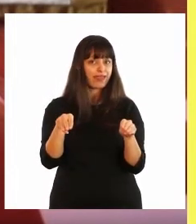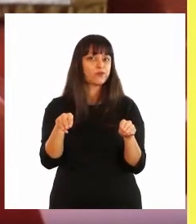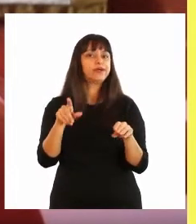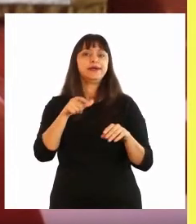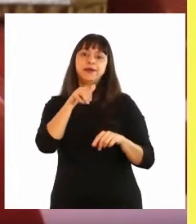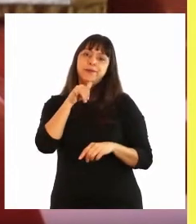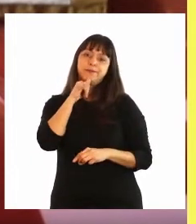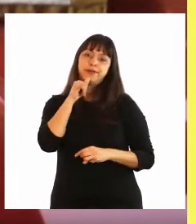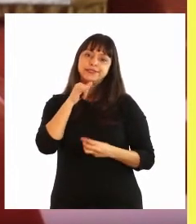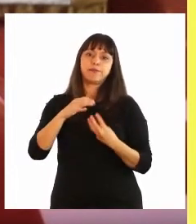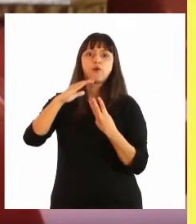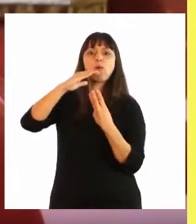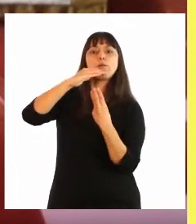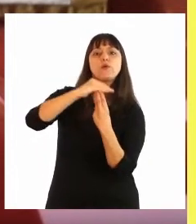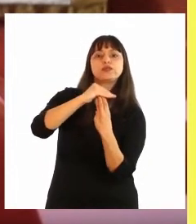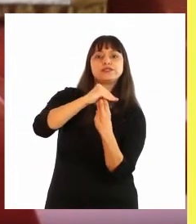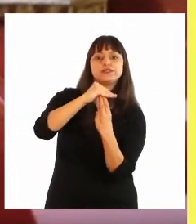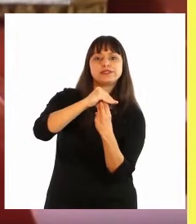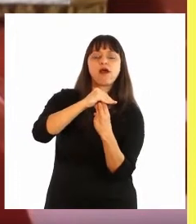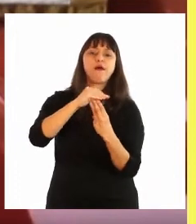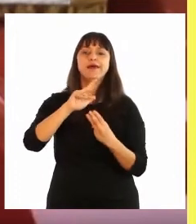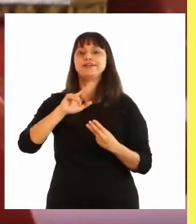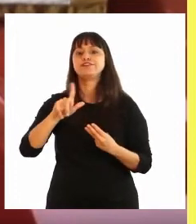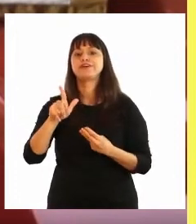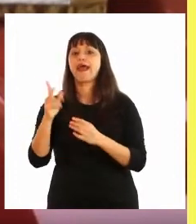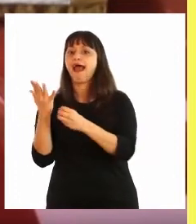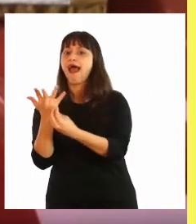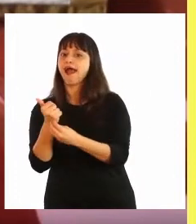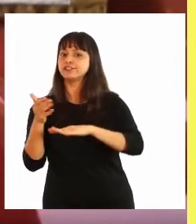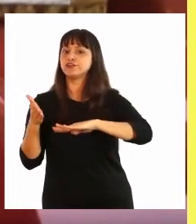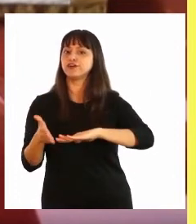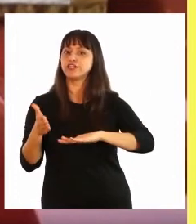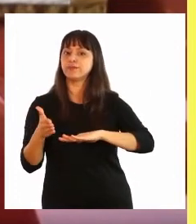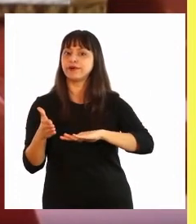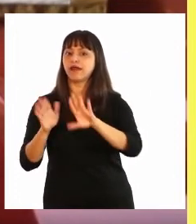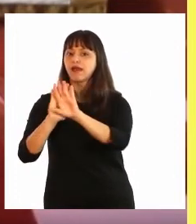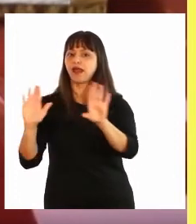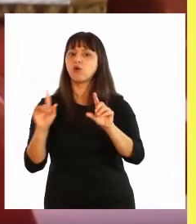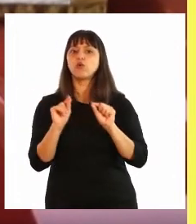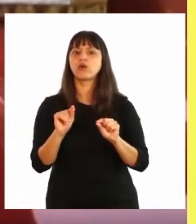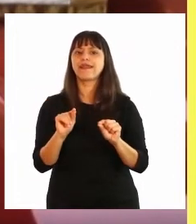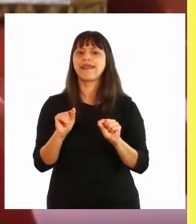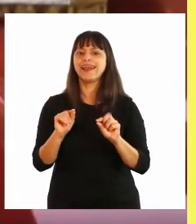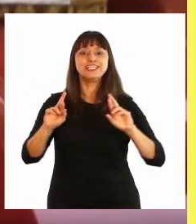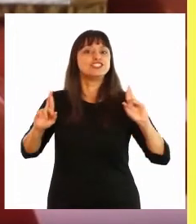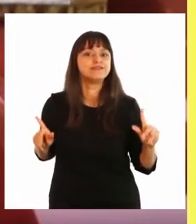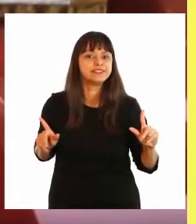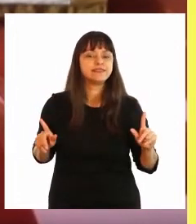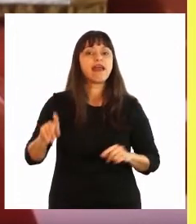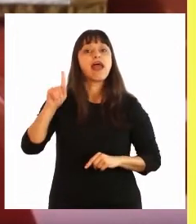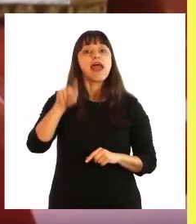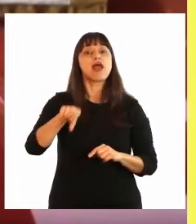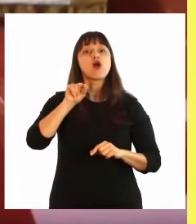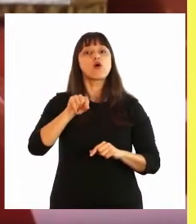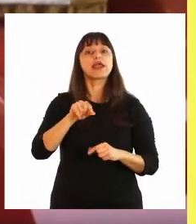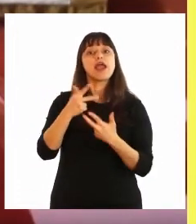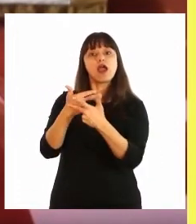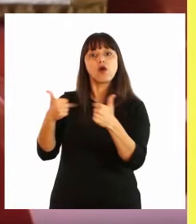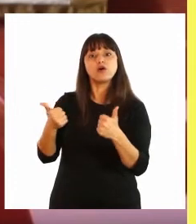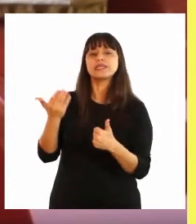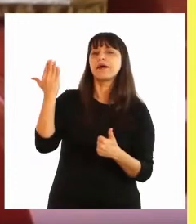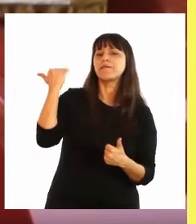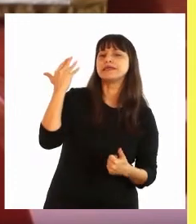Nacional, por exemplo, de uma exposição de arte contemporânea é justo esse recorte, né? Coisas do passado, coisas